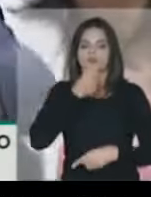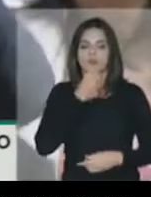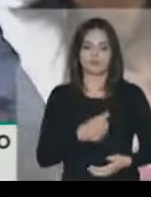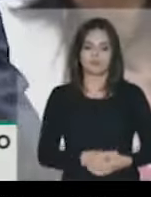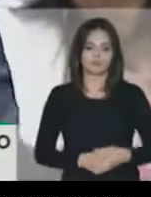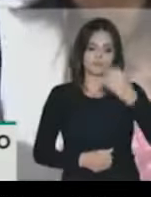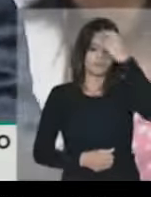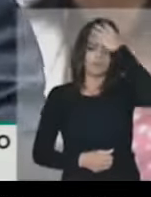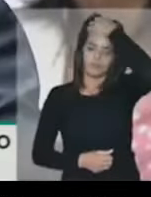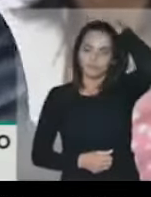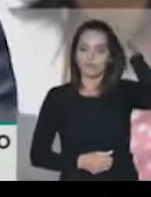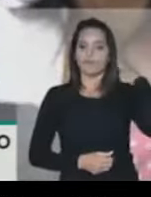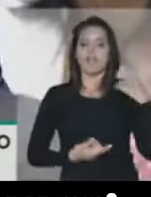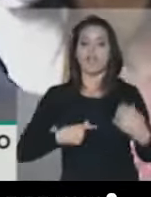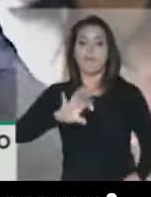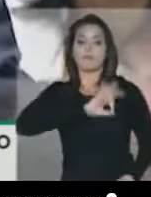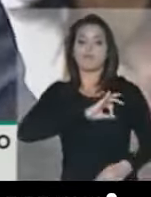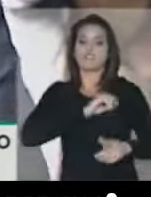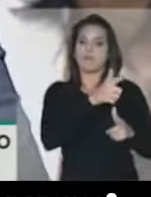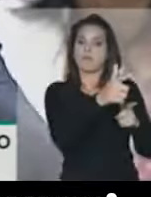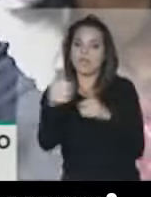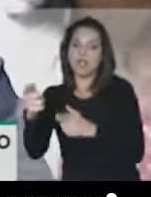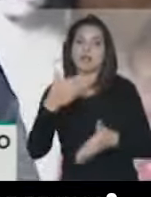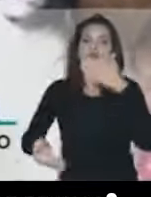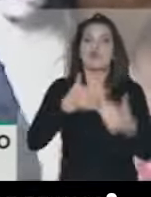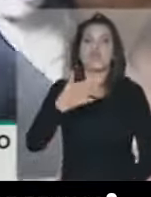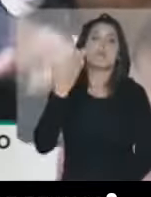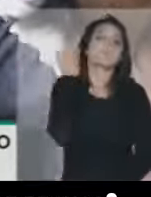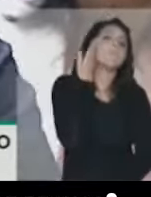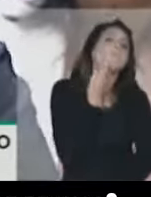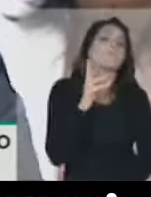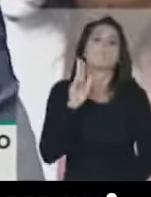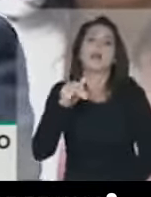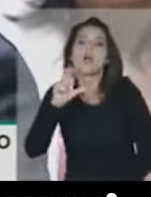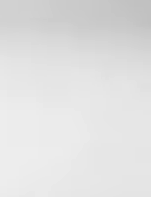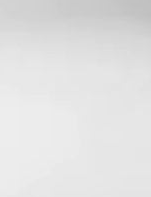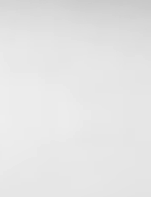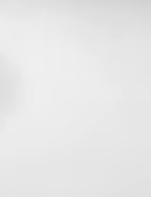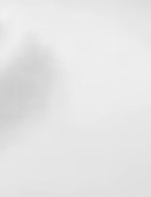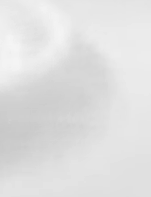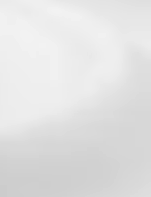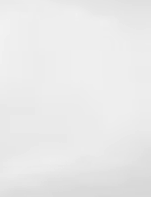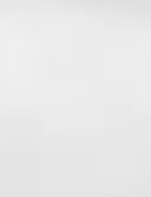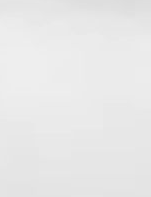matando bandido independente de cor, se for negro. Tá na grandeira, fregado.